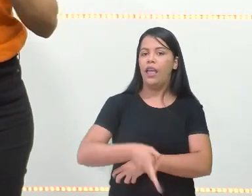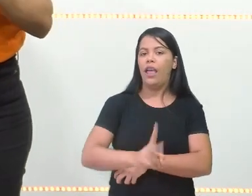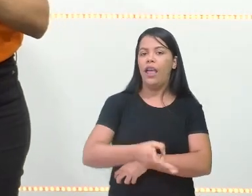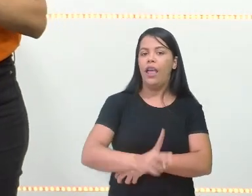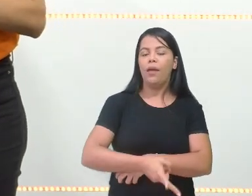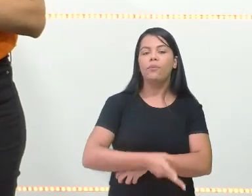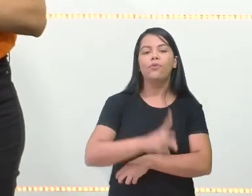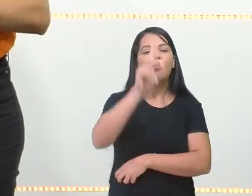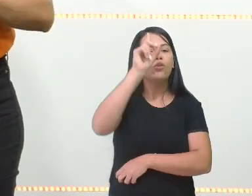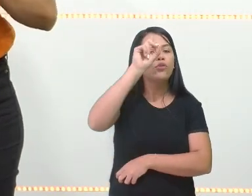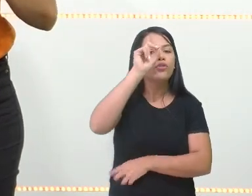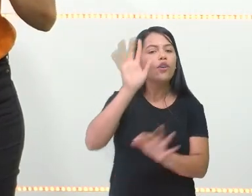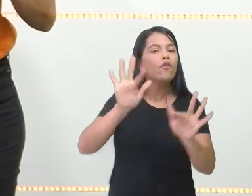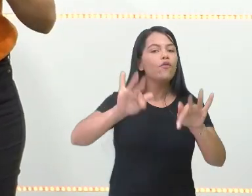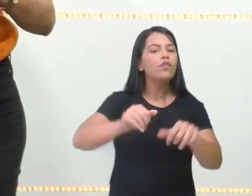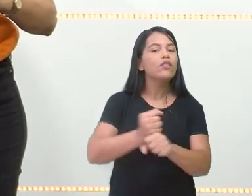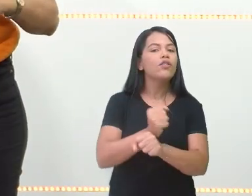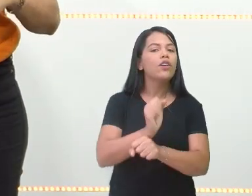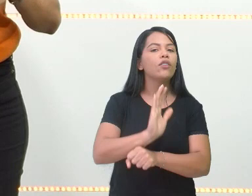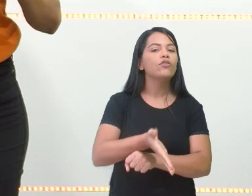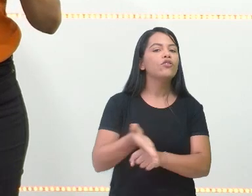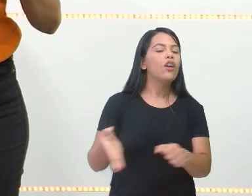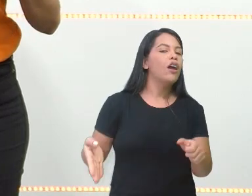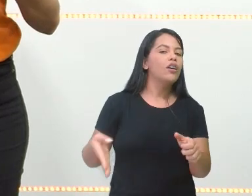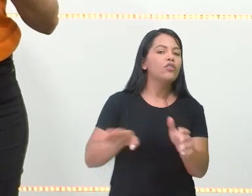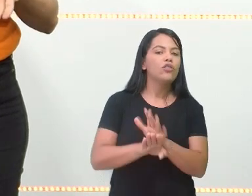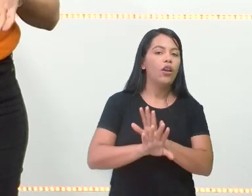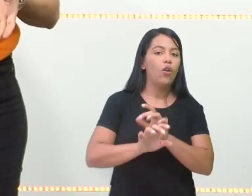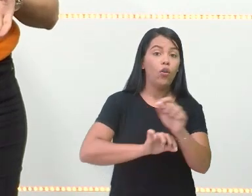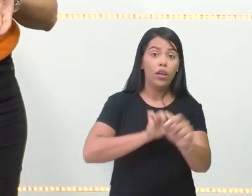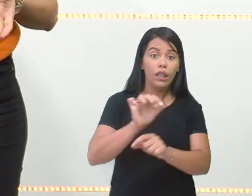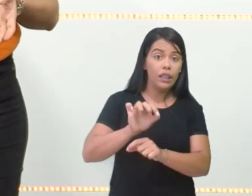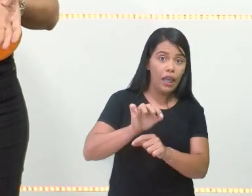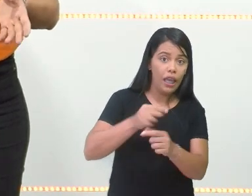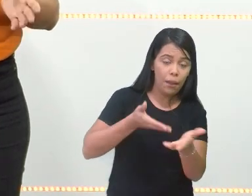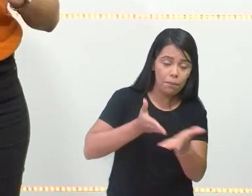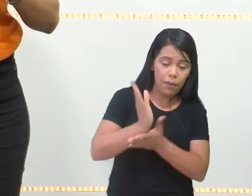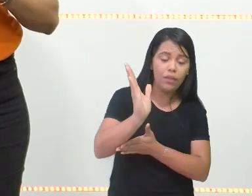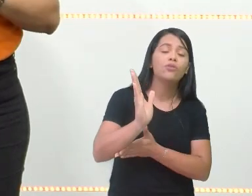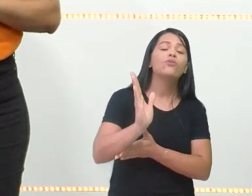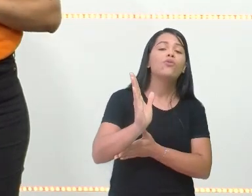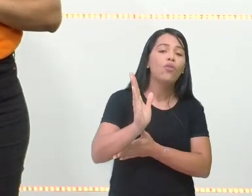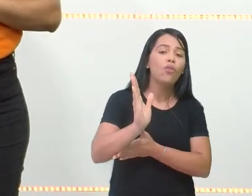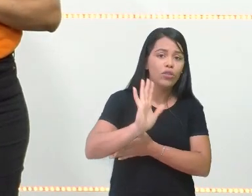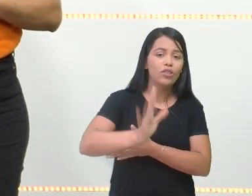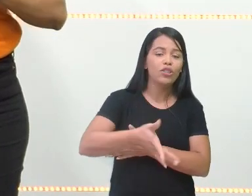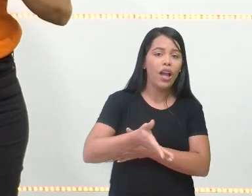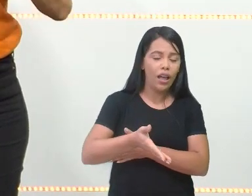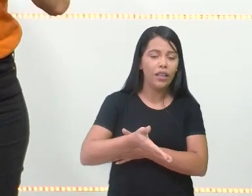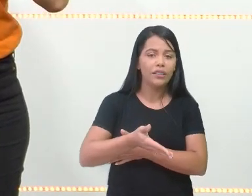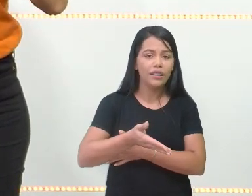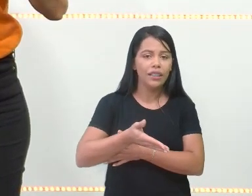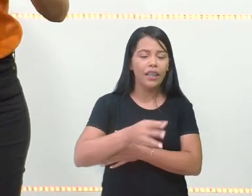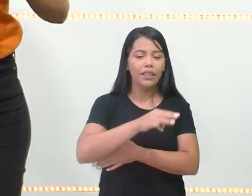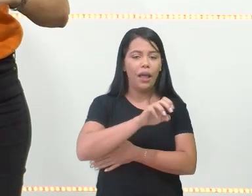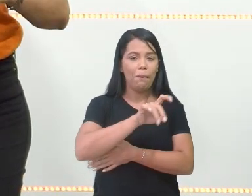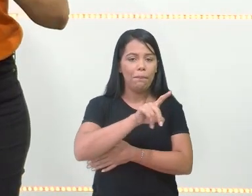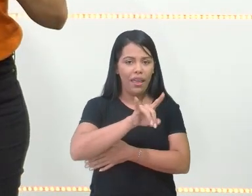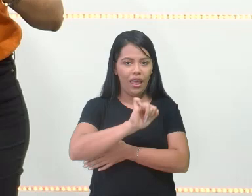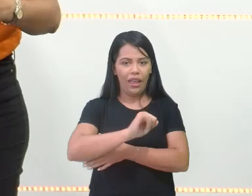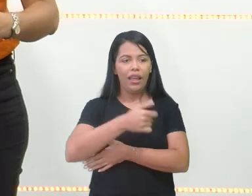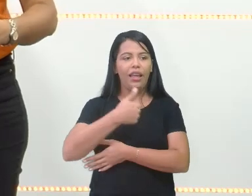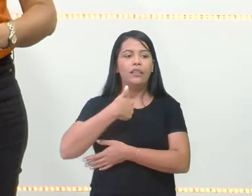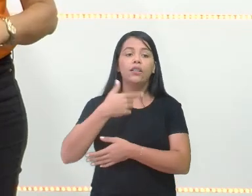de ano já chegou, quem passou por média já está em casa, não é? Quem não passou por média ainda está indo para as